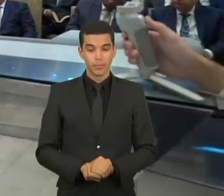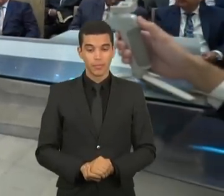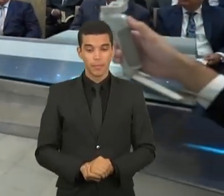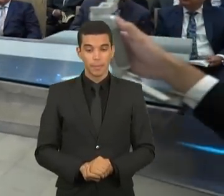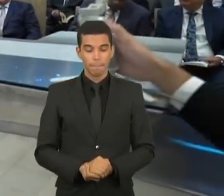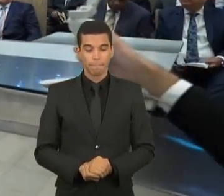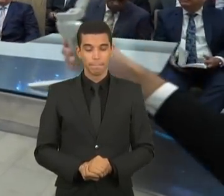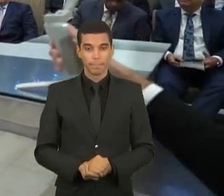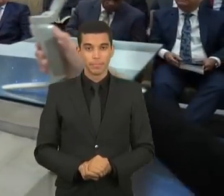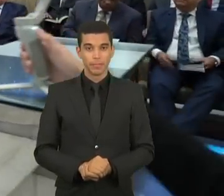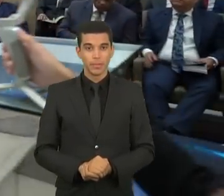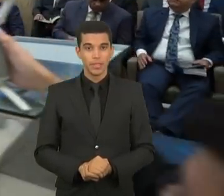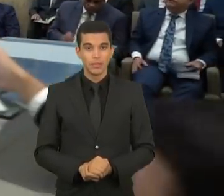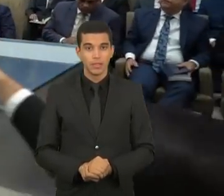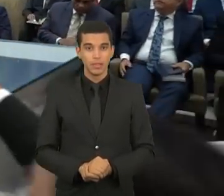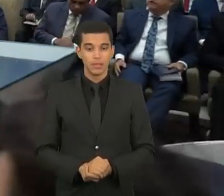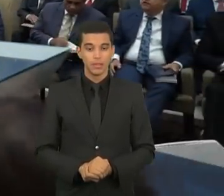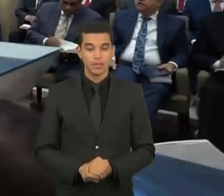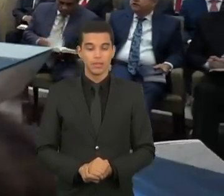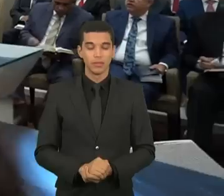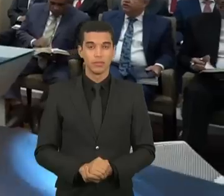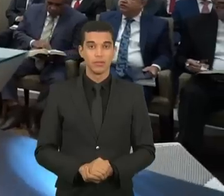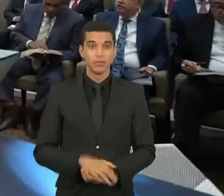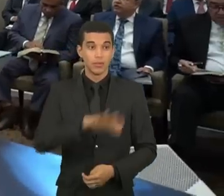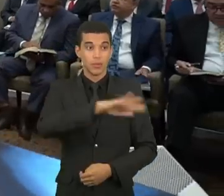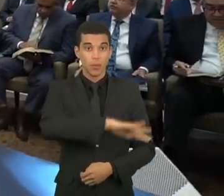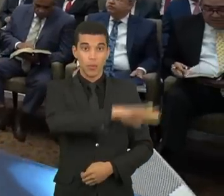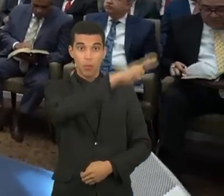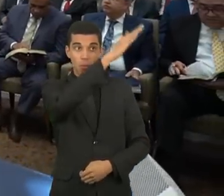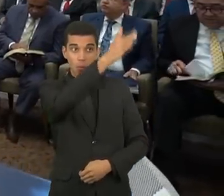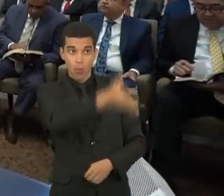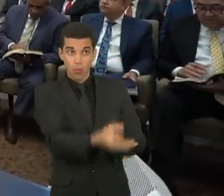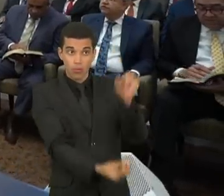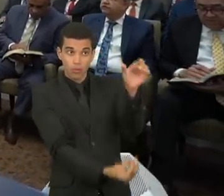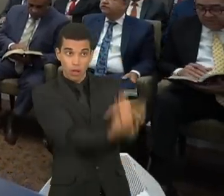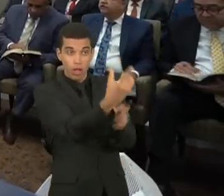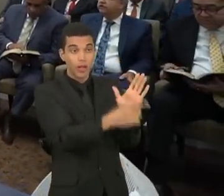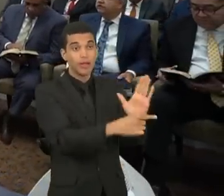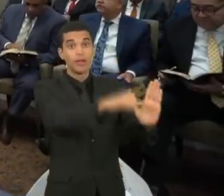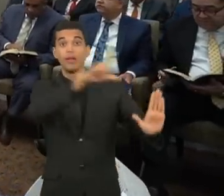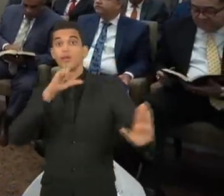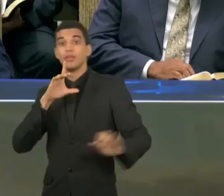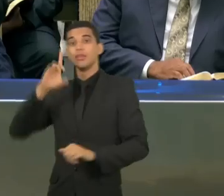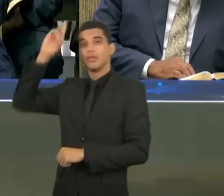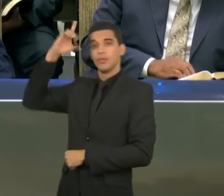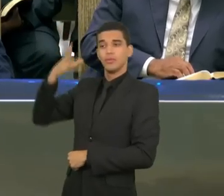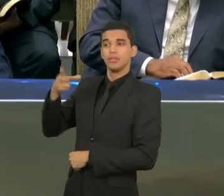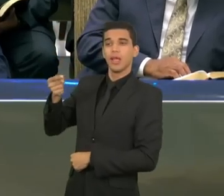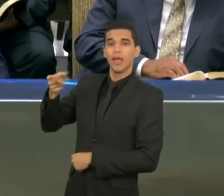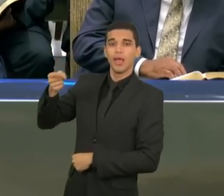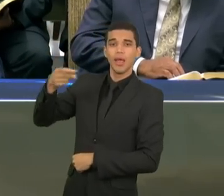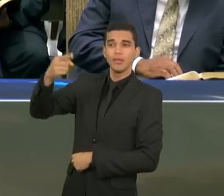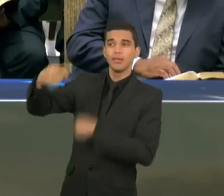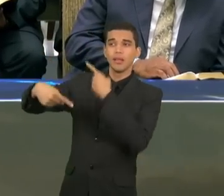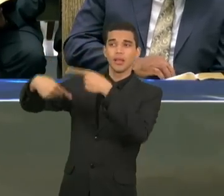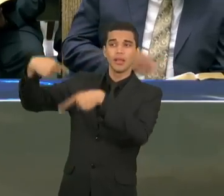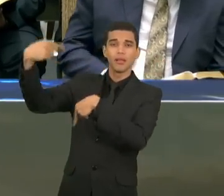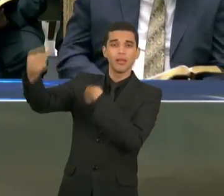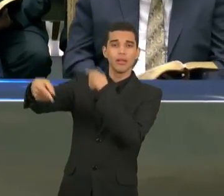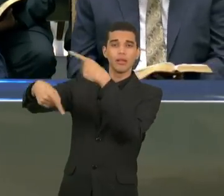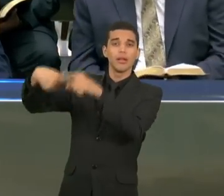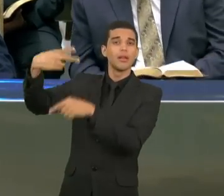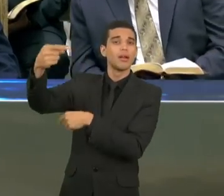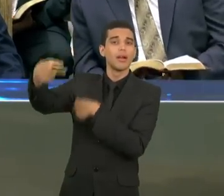Antes que os montes surgissem, de eternidade a eternidade. Isso sabe o que quer dizer? Gente, isso é